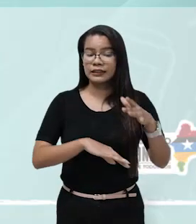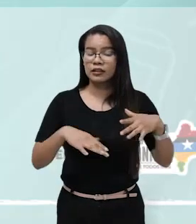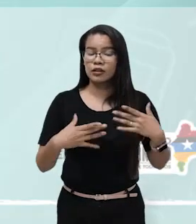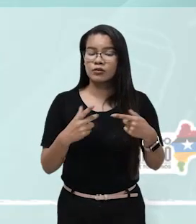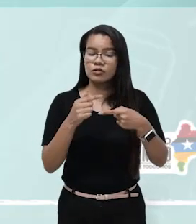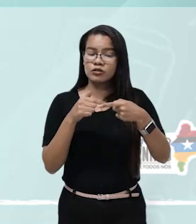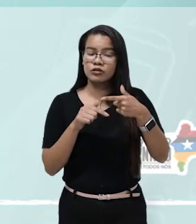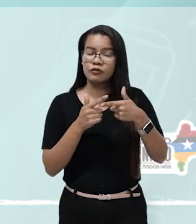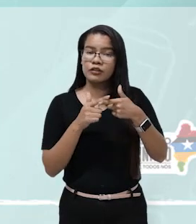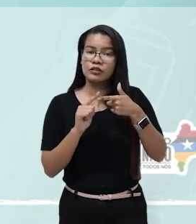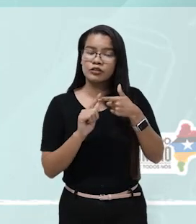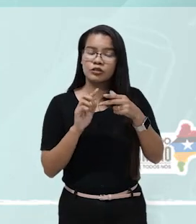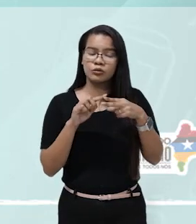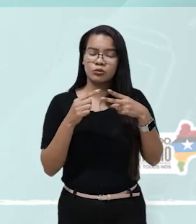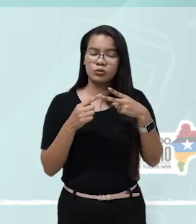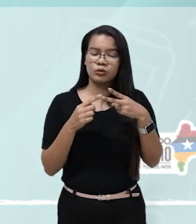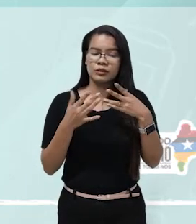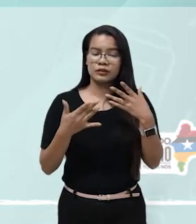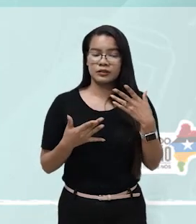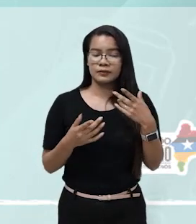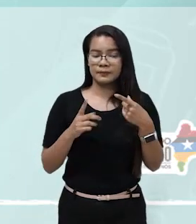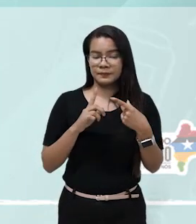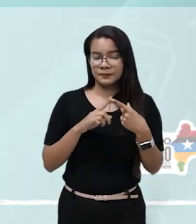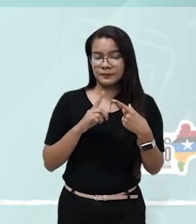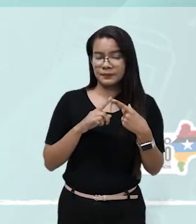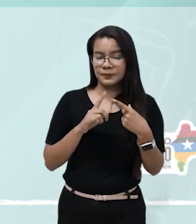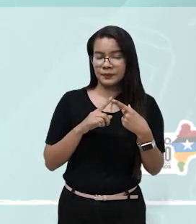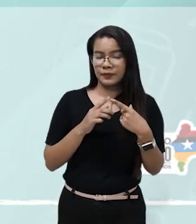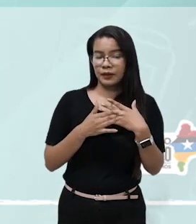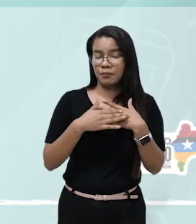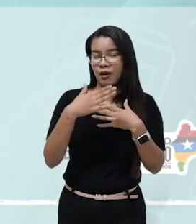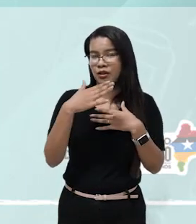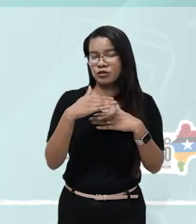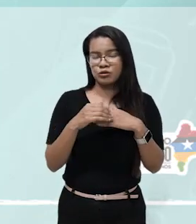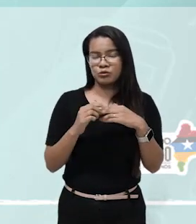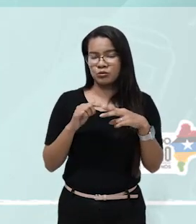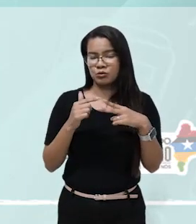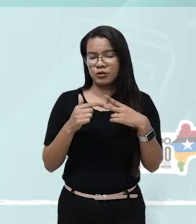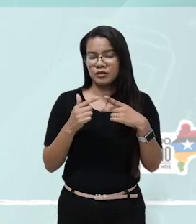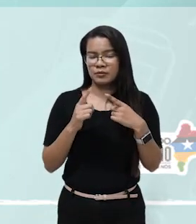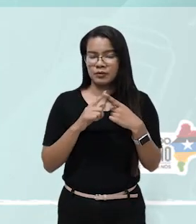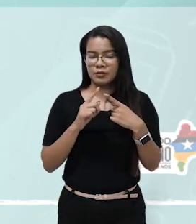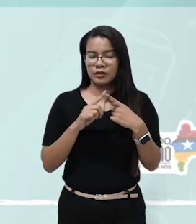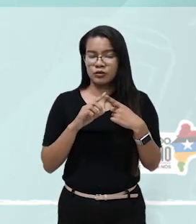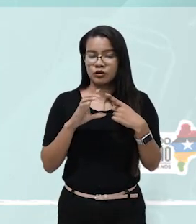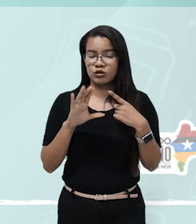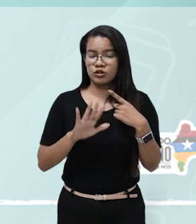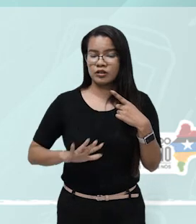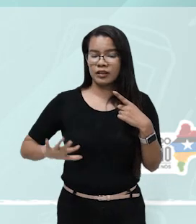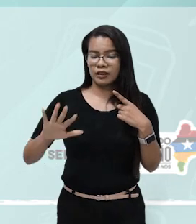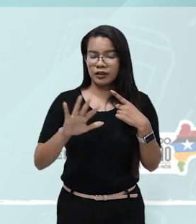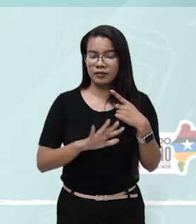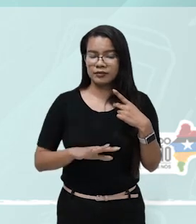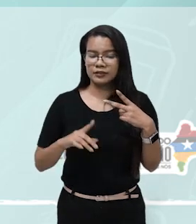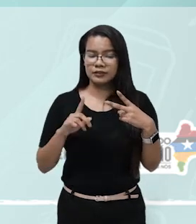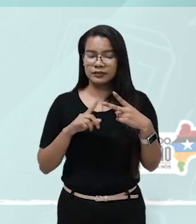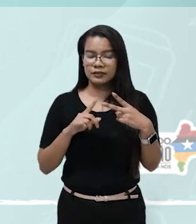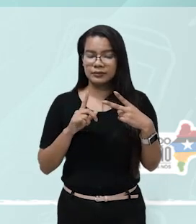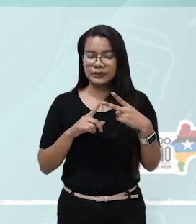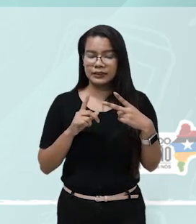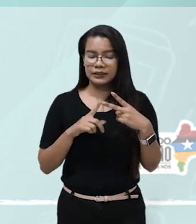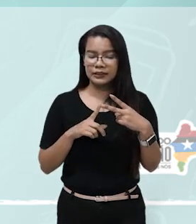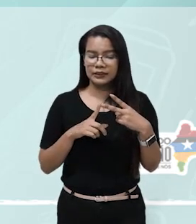divide em duas, tá? Coordenação motora, mais de duas na verdade. Coordenação motora geral, coordenação